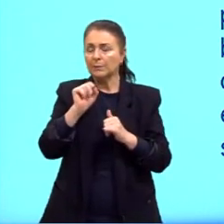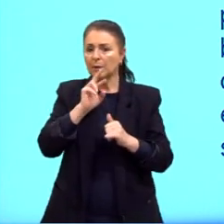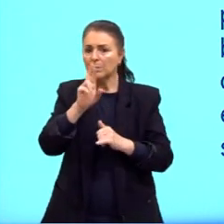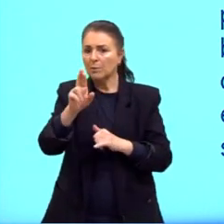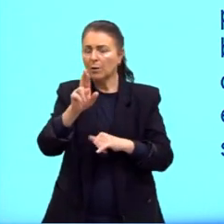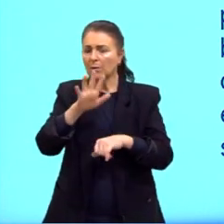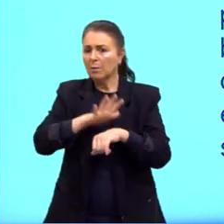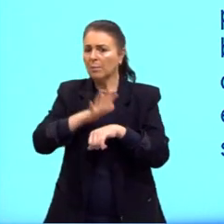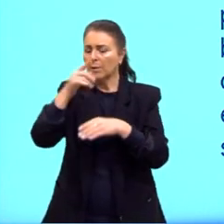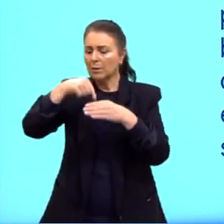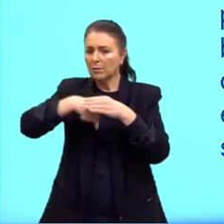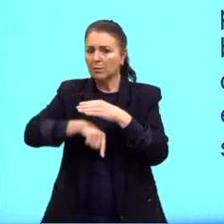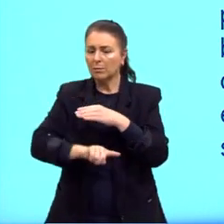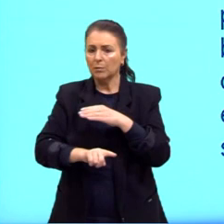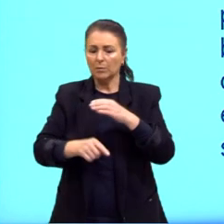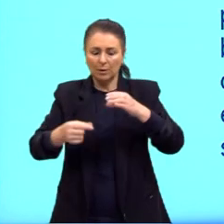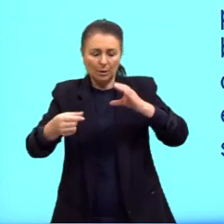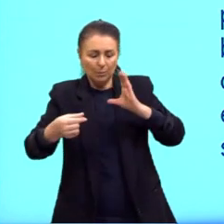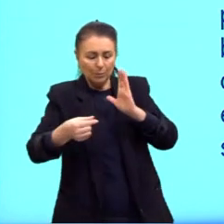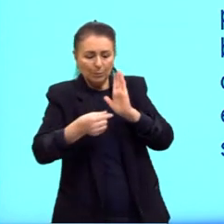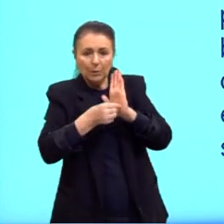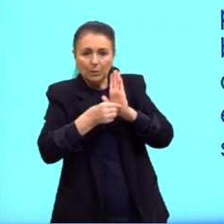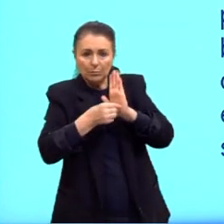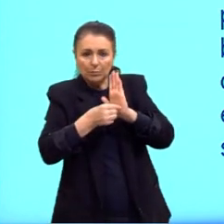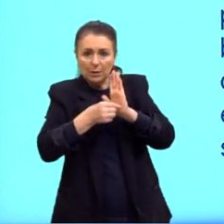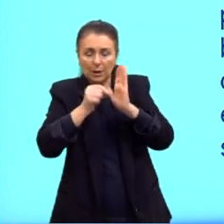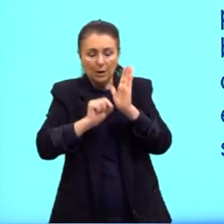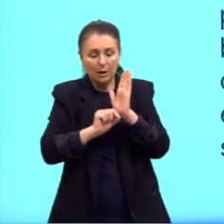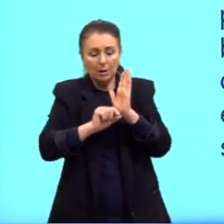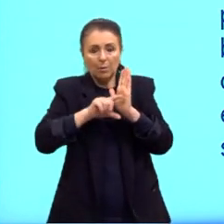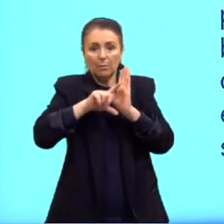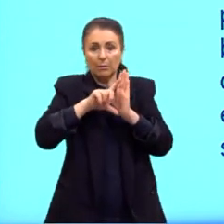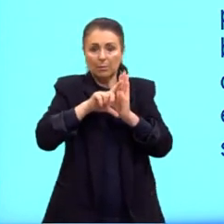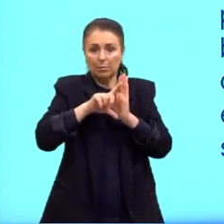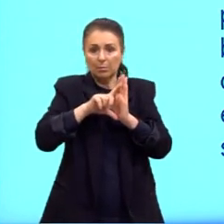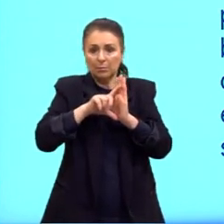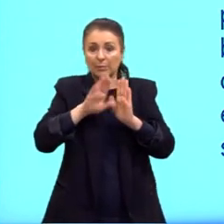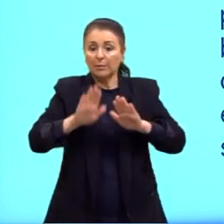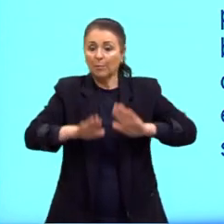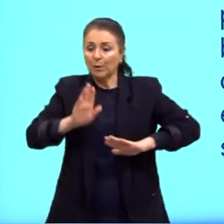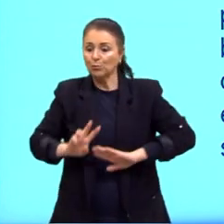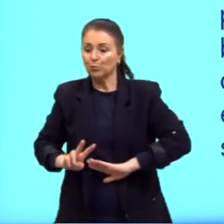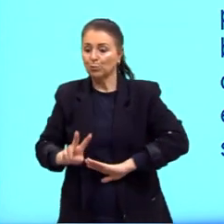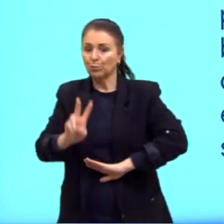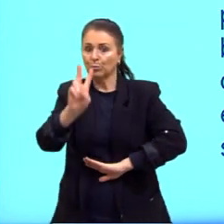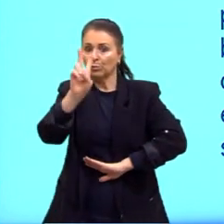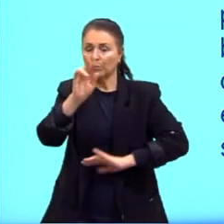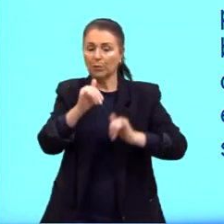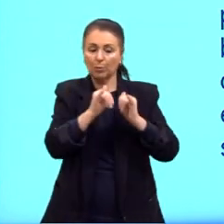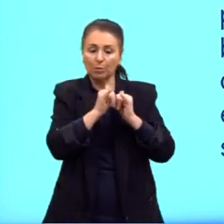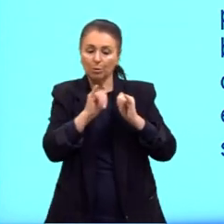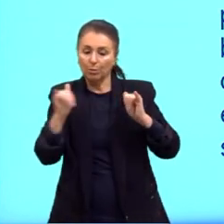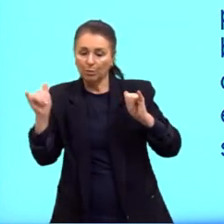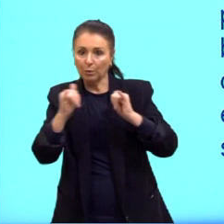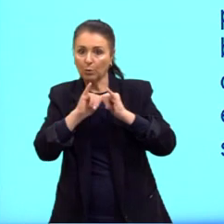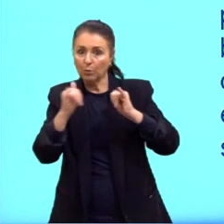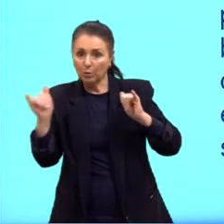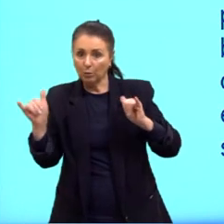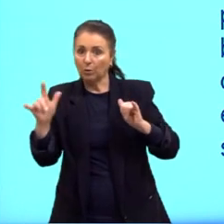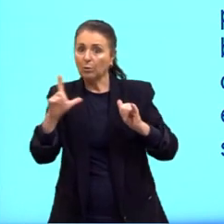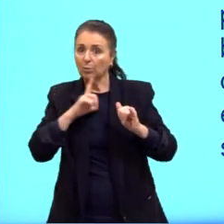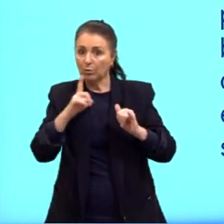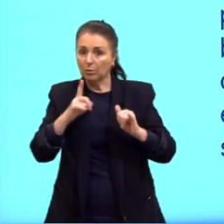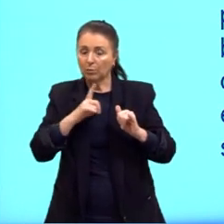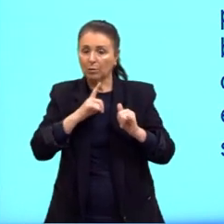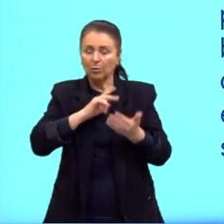então a corrente na bateria na fonte ela aumenta de acordo com o valor da da corrente que se fornece